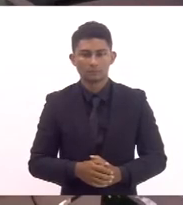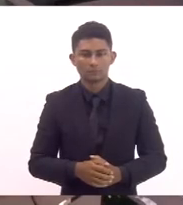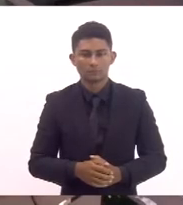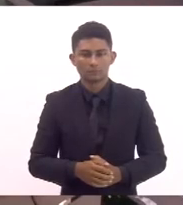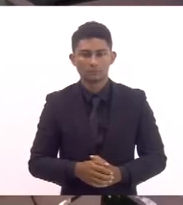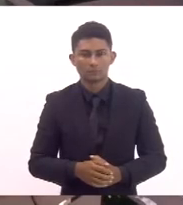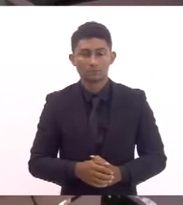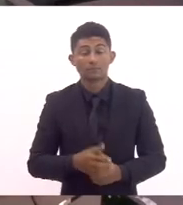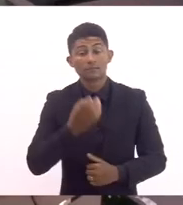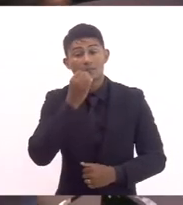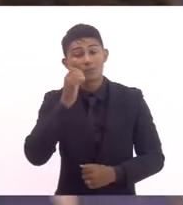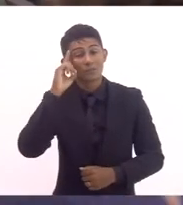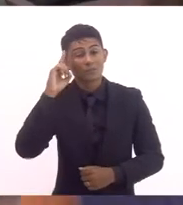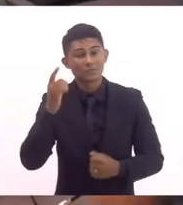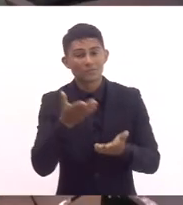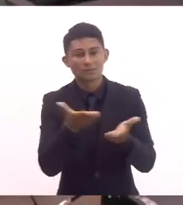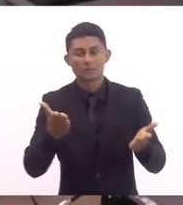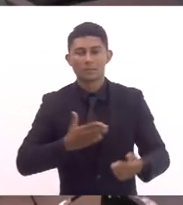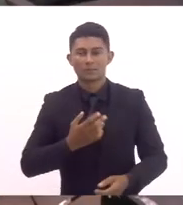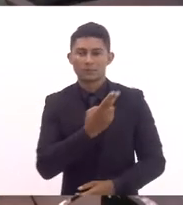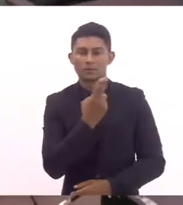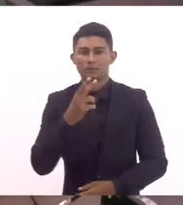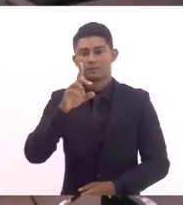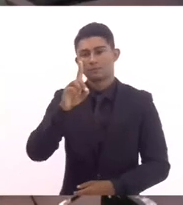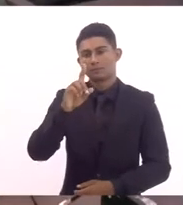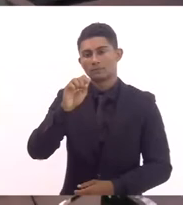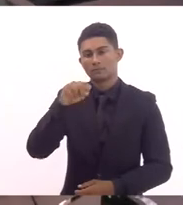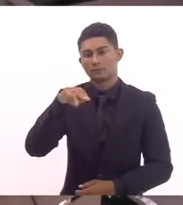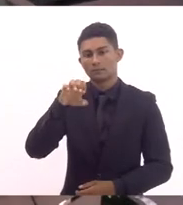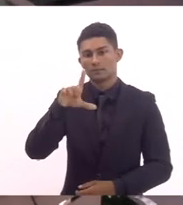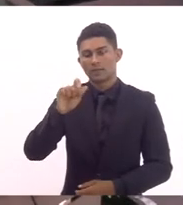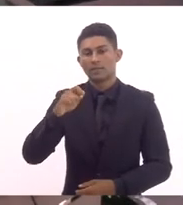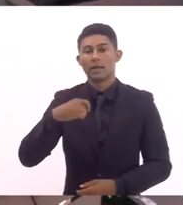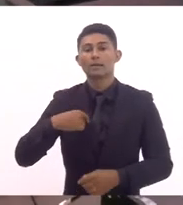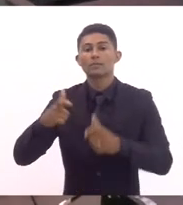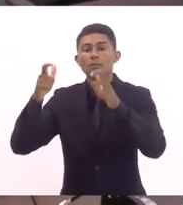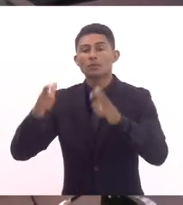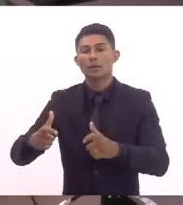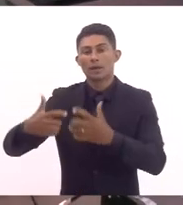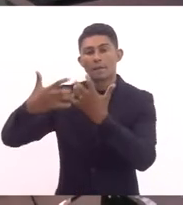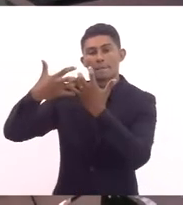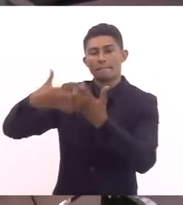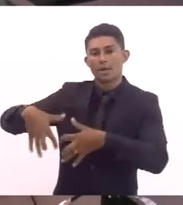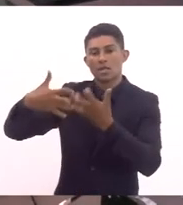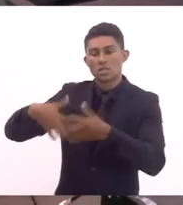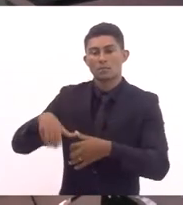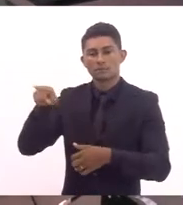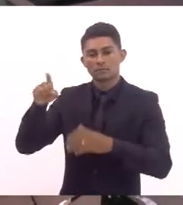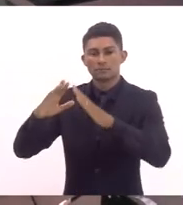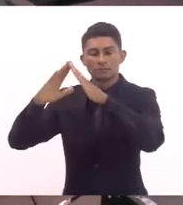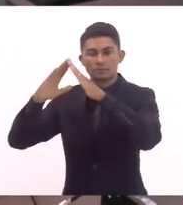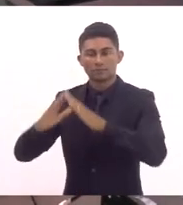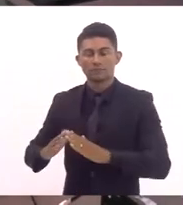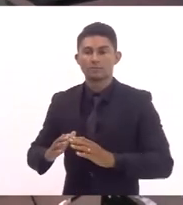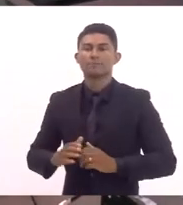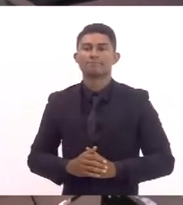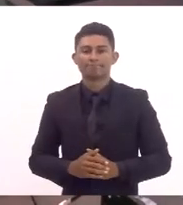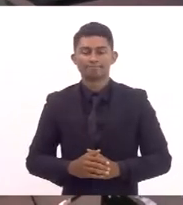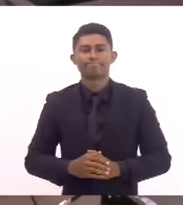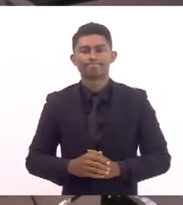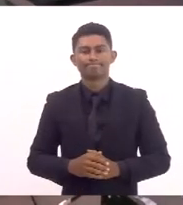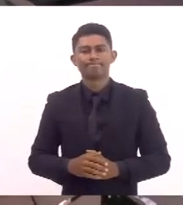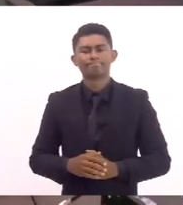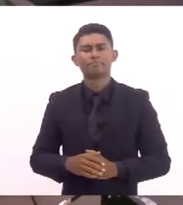Oi bom dia a todos meu nome é Daniela Freitas eu sou de Petrópolis Eu tenho um trabalho que se chama reagir